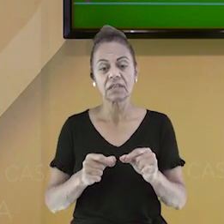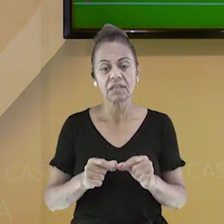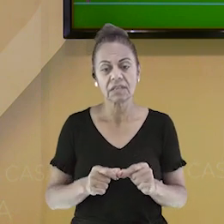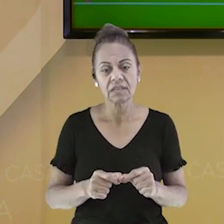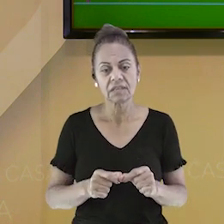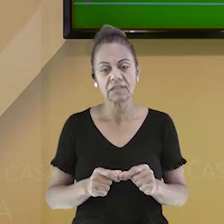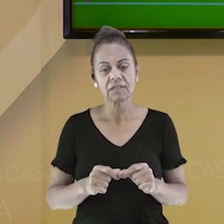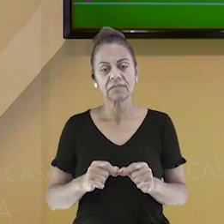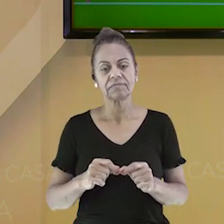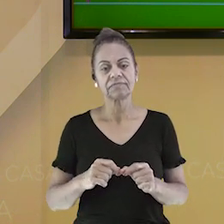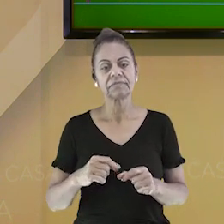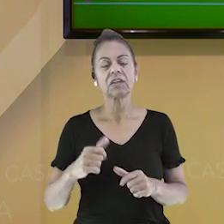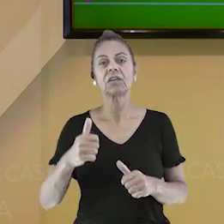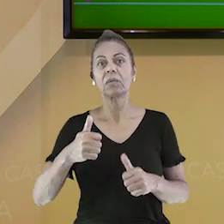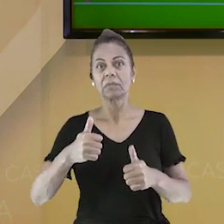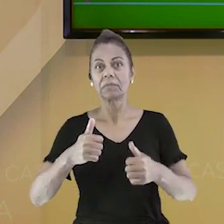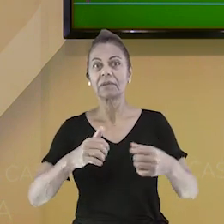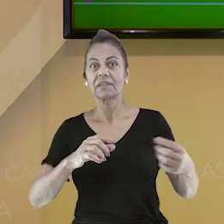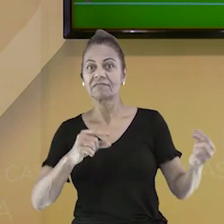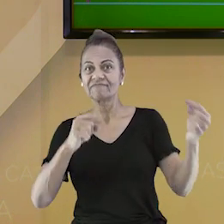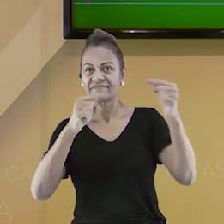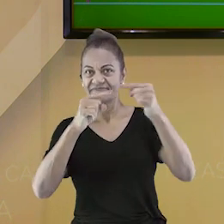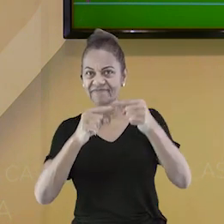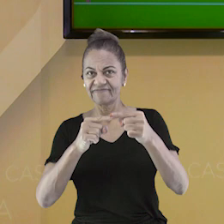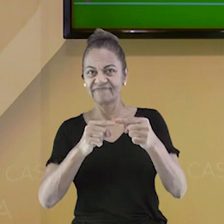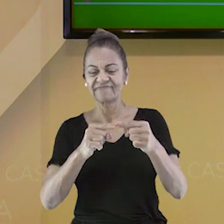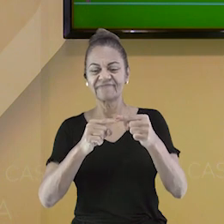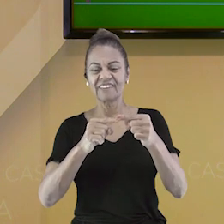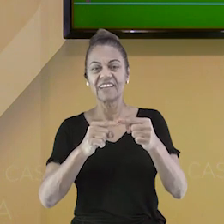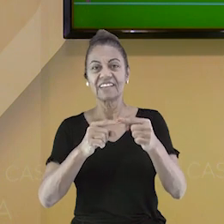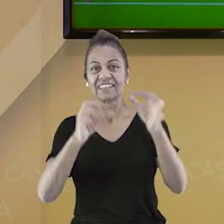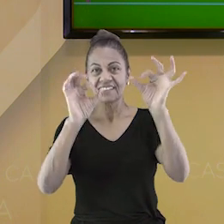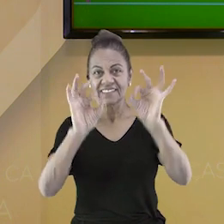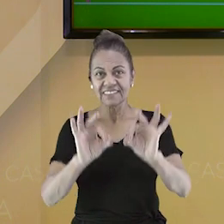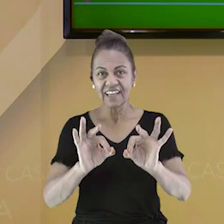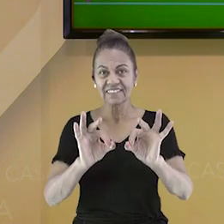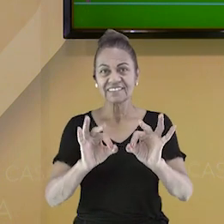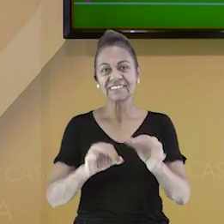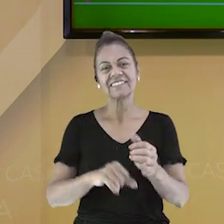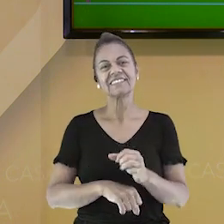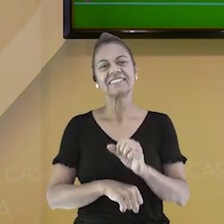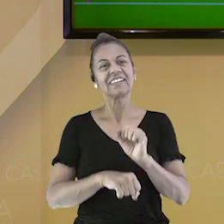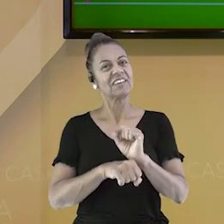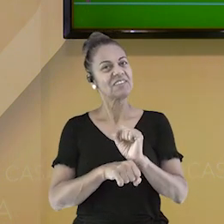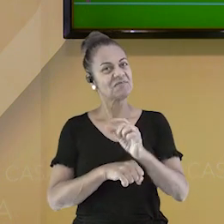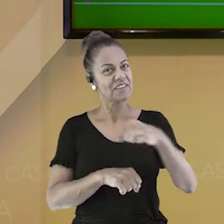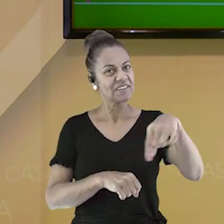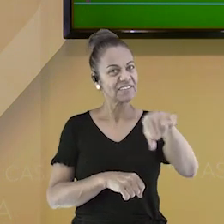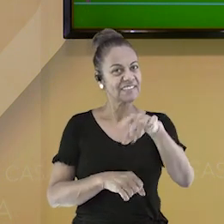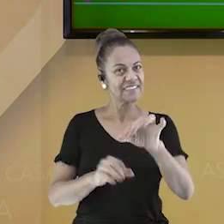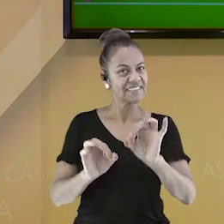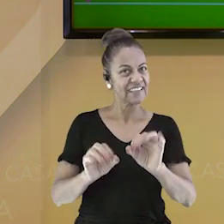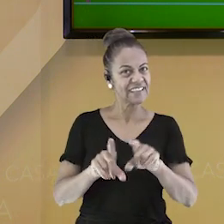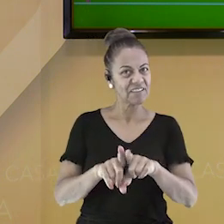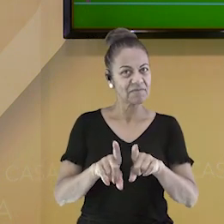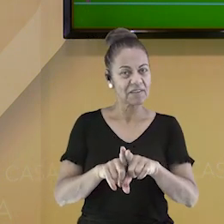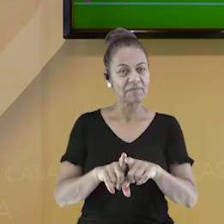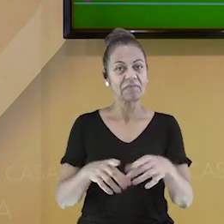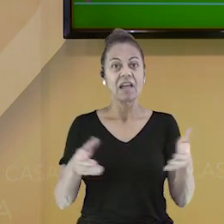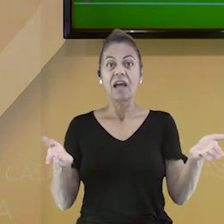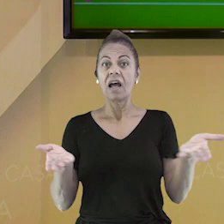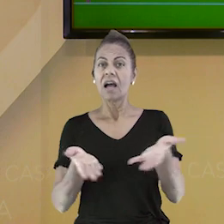E, por ser um método de barreira masculino, ele se encaixa na nossa primeira opção. Acertaram todas? Eu espero que